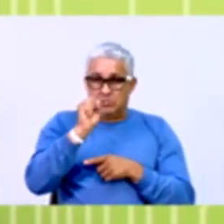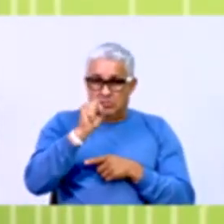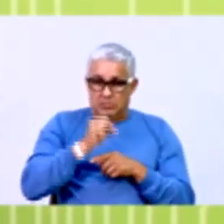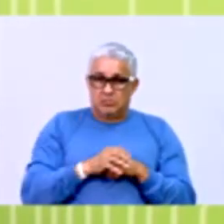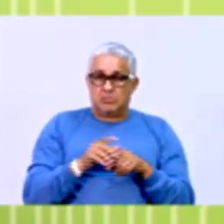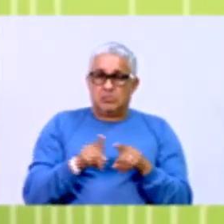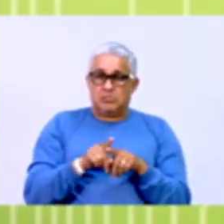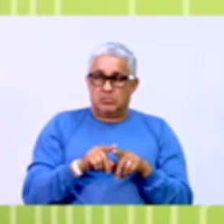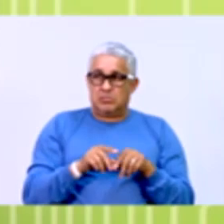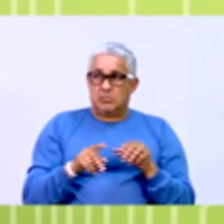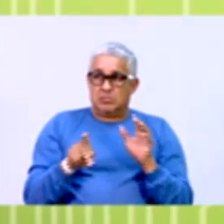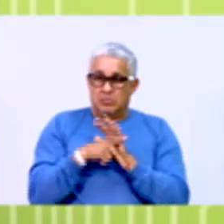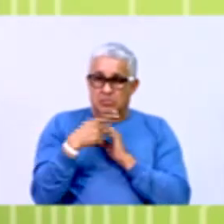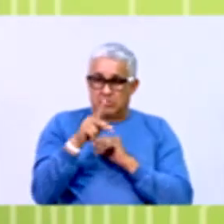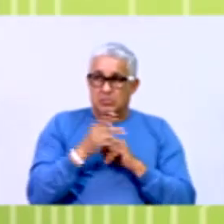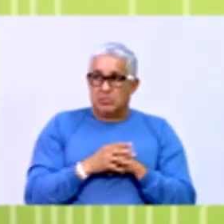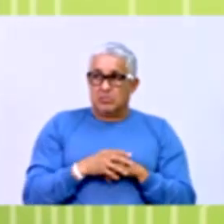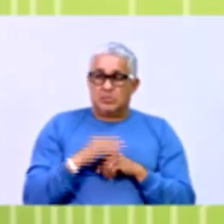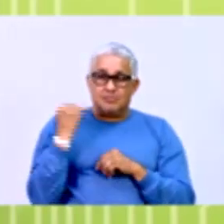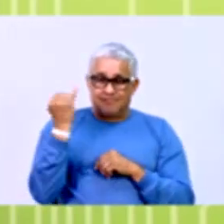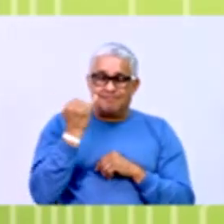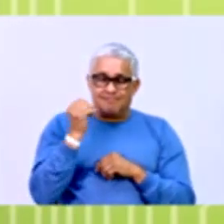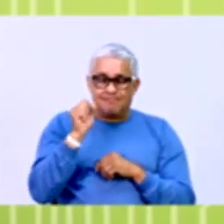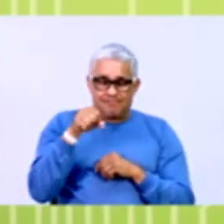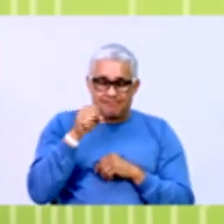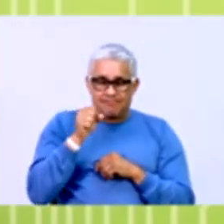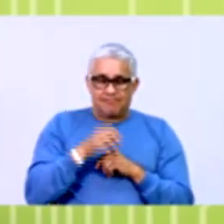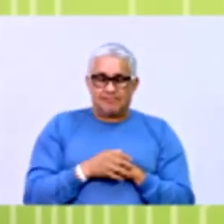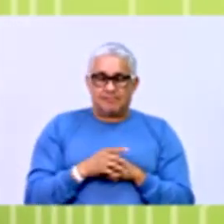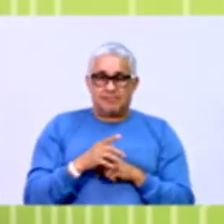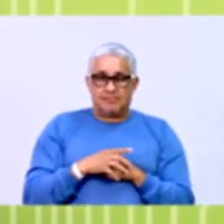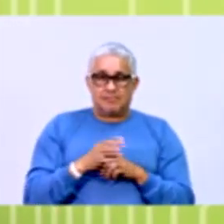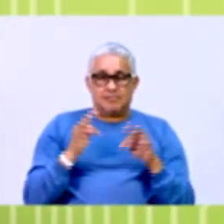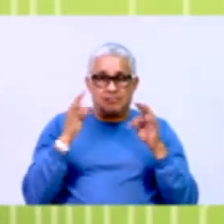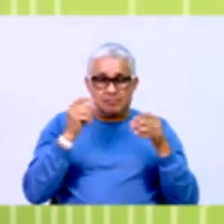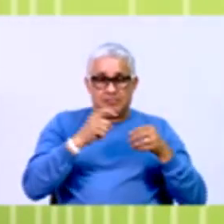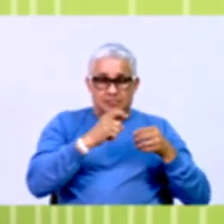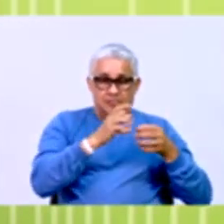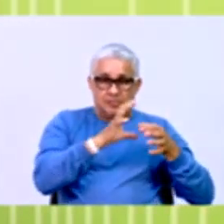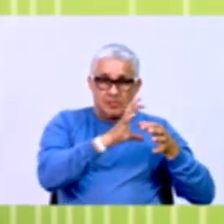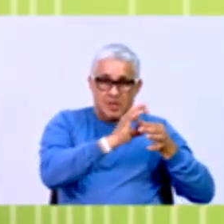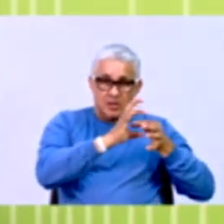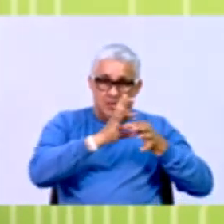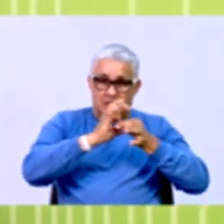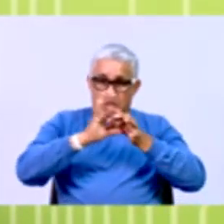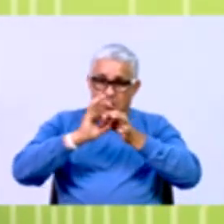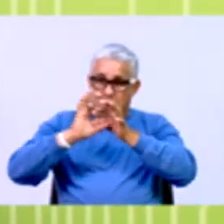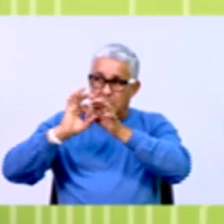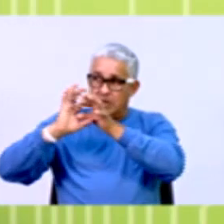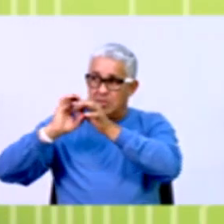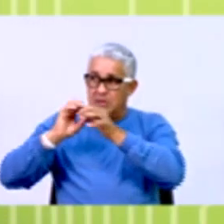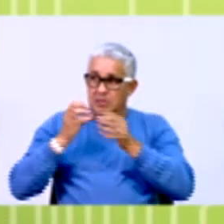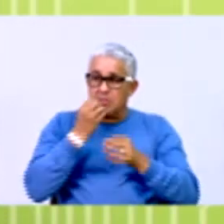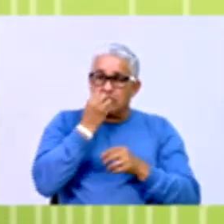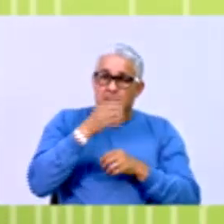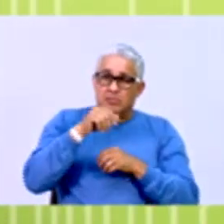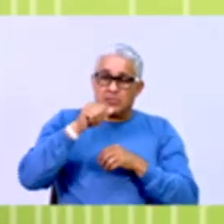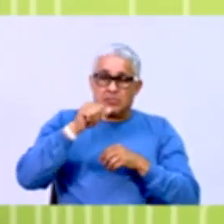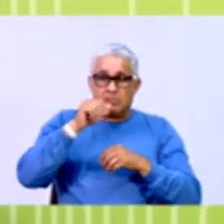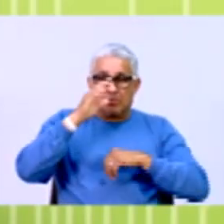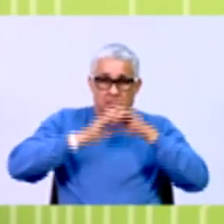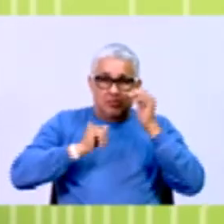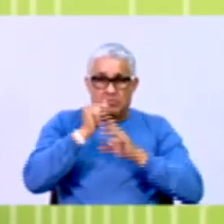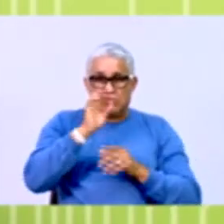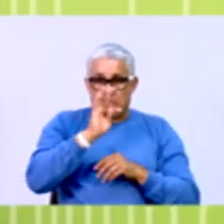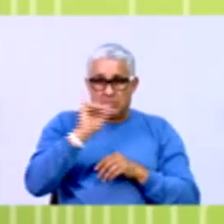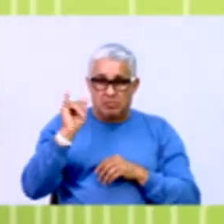daquela auditoria, né? Então é importante sim, nós vemos que tudo está interligado, né? E um bom profissional de TI, ele